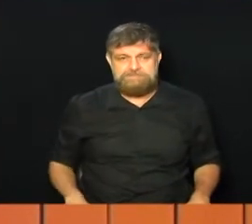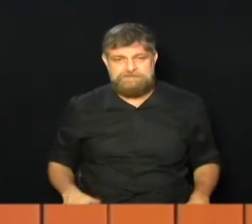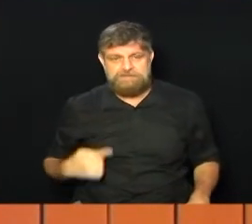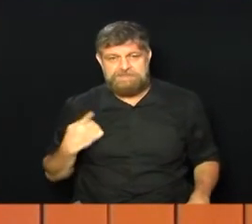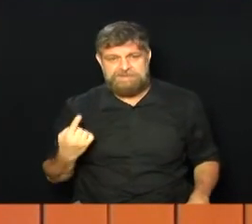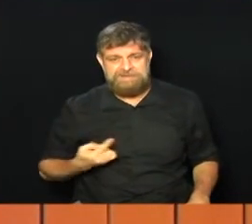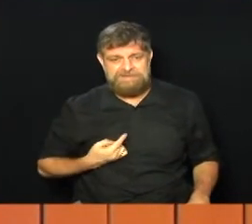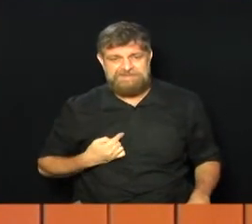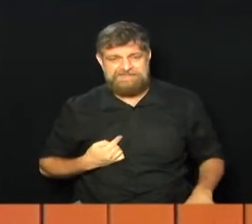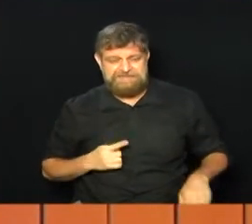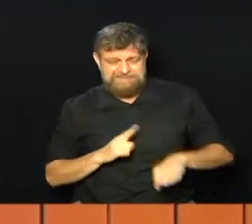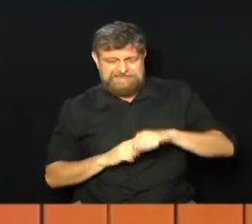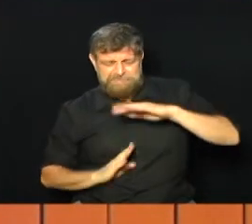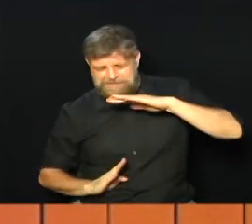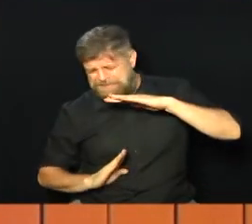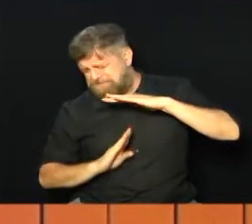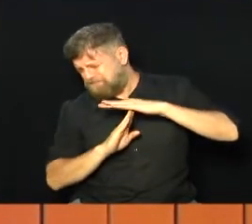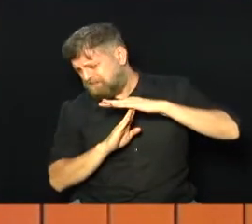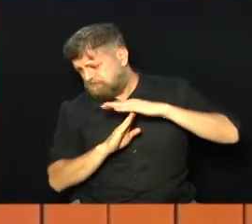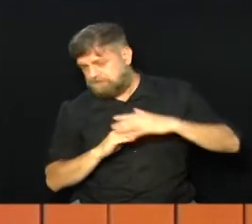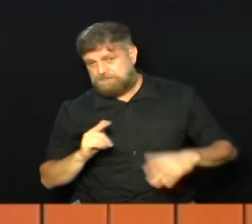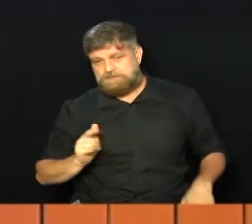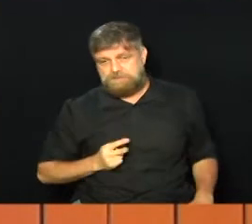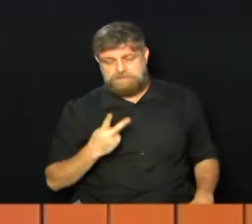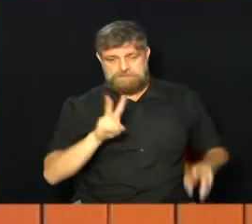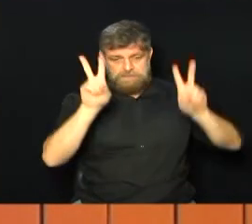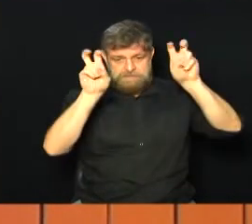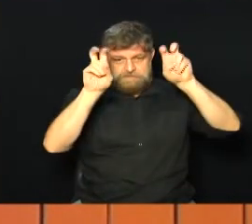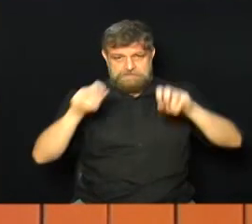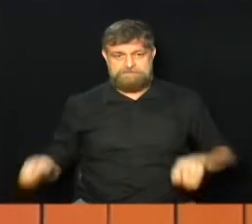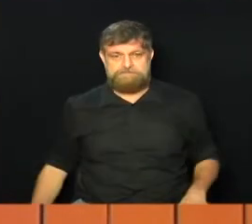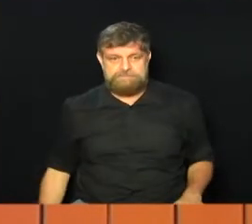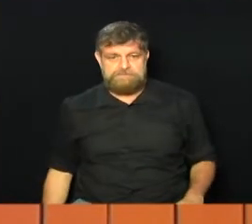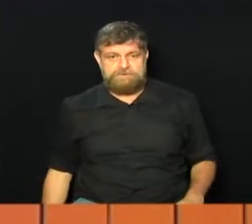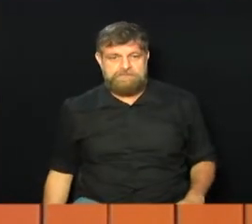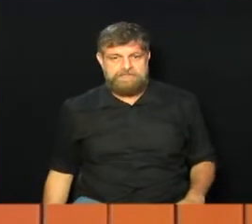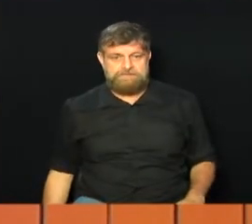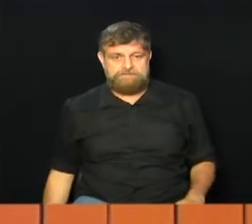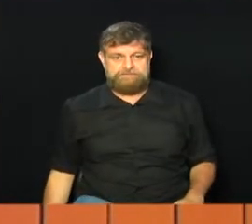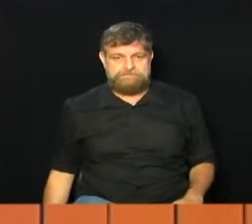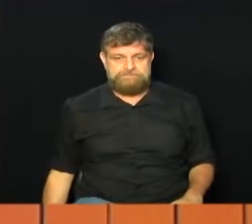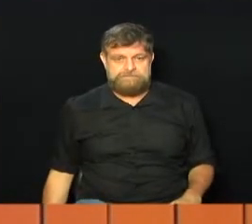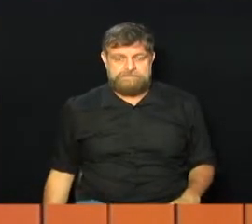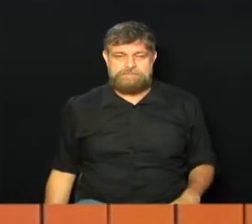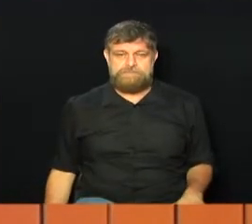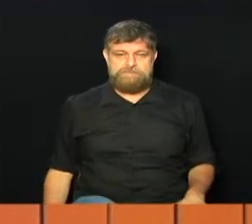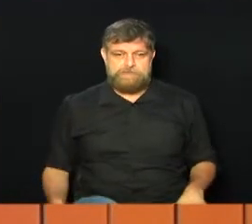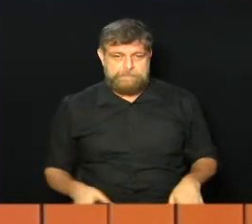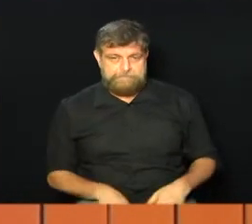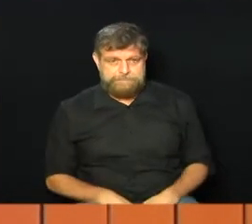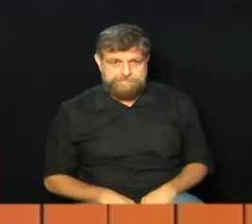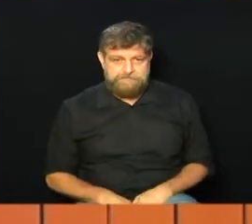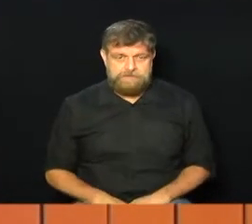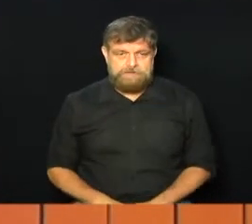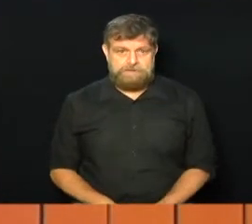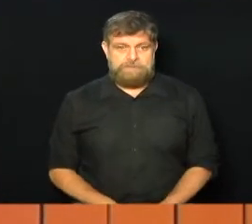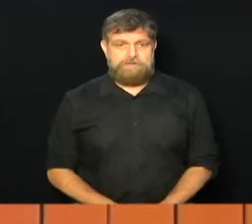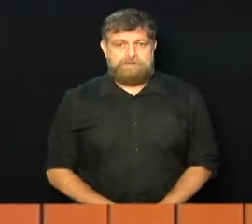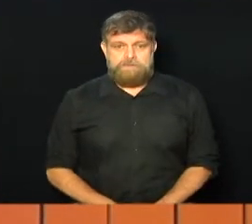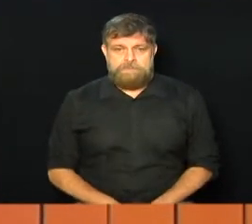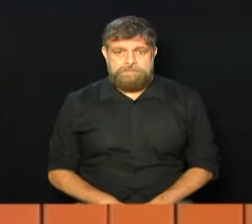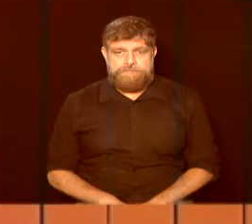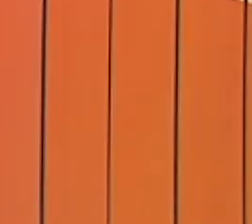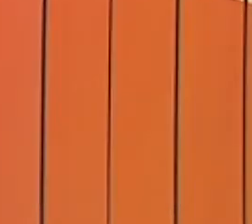está no limite do nosso tempo, mas tem dois assuntos que eu ainda preciso lidar, que a gente não falou da ponte da base ainda, mas voltando para a categoria de